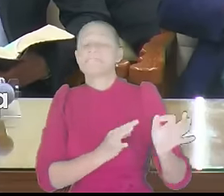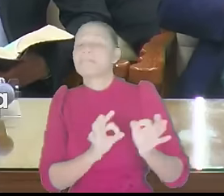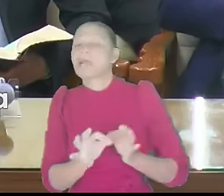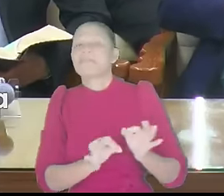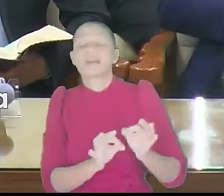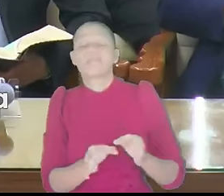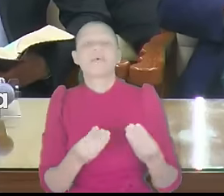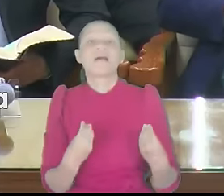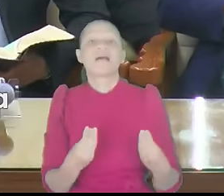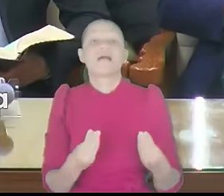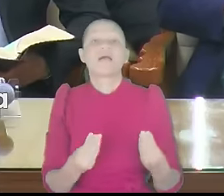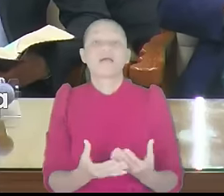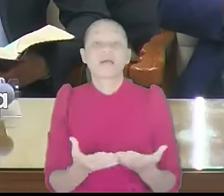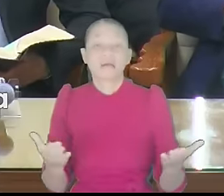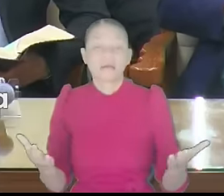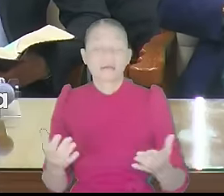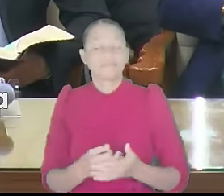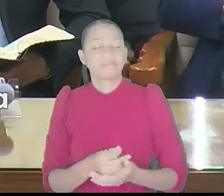quê?